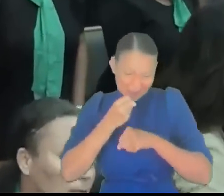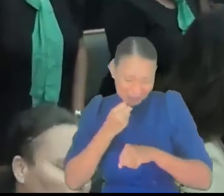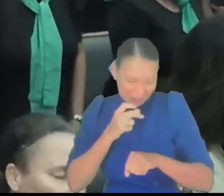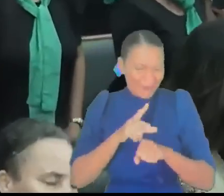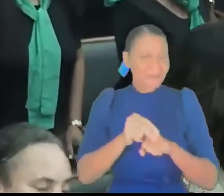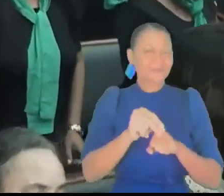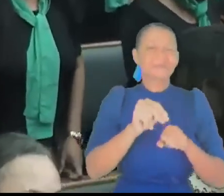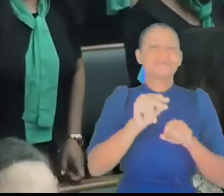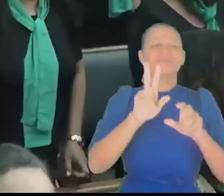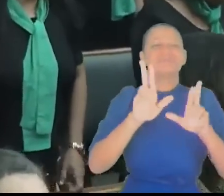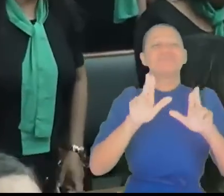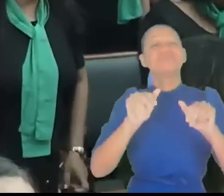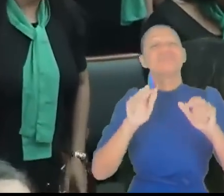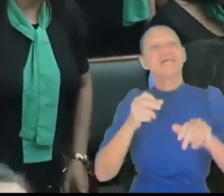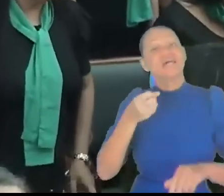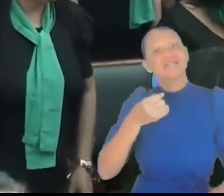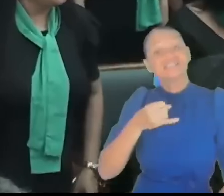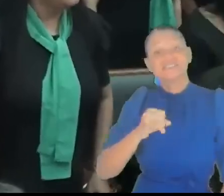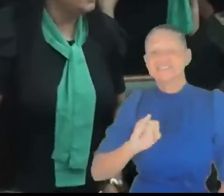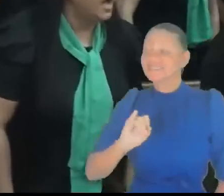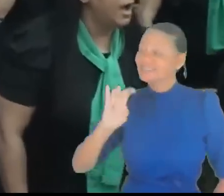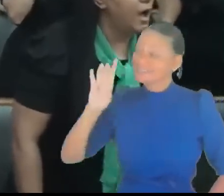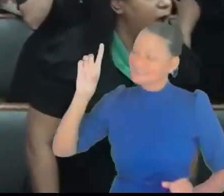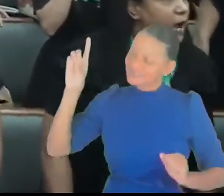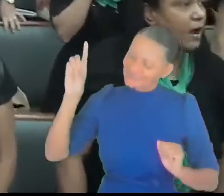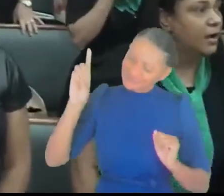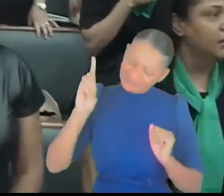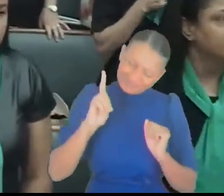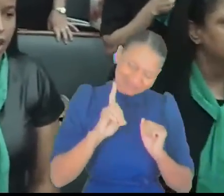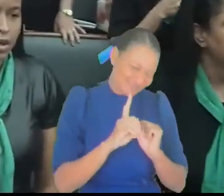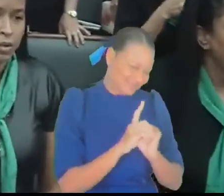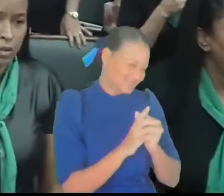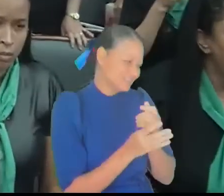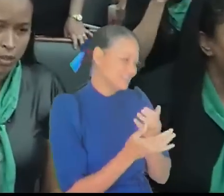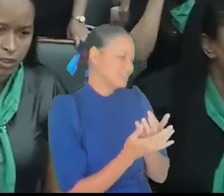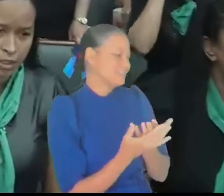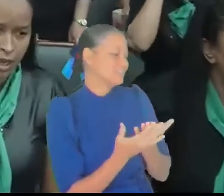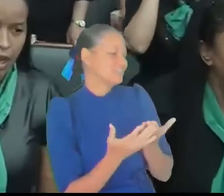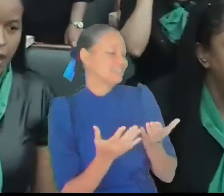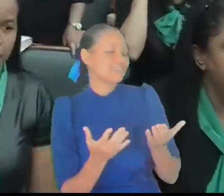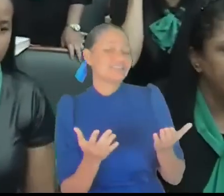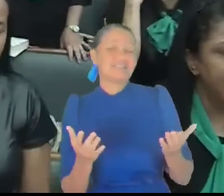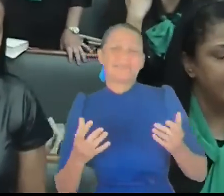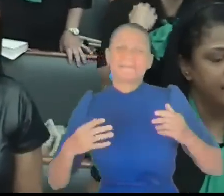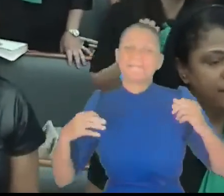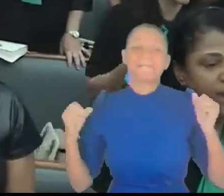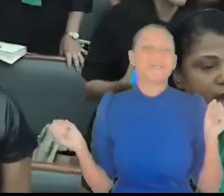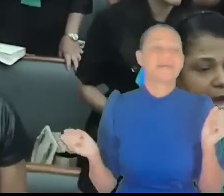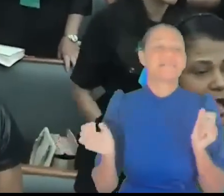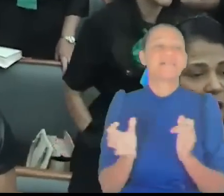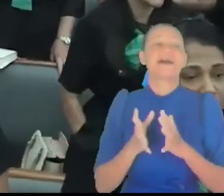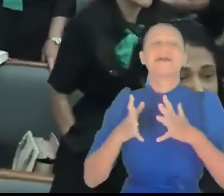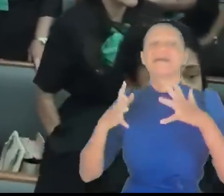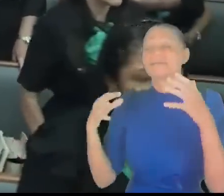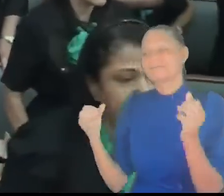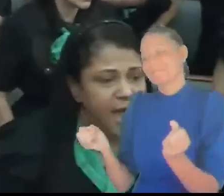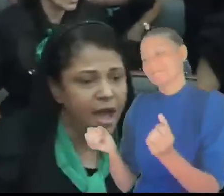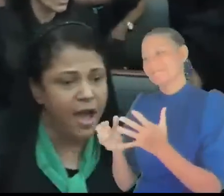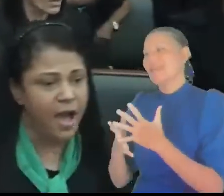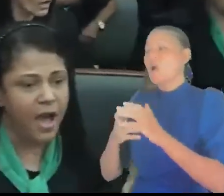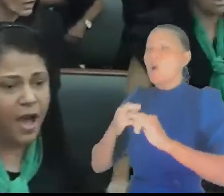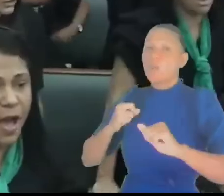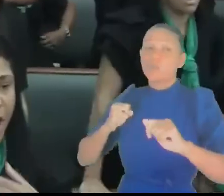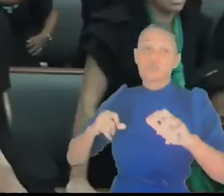Se Deus é por nós, o milagre Ele vai